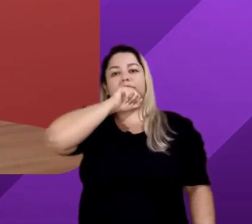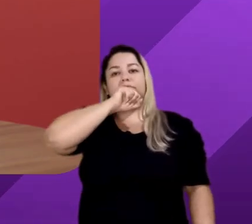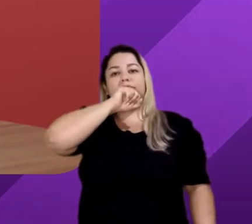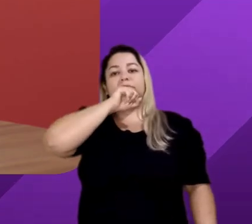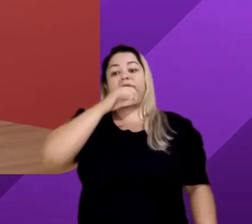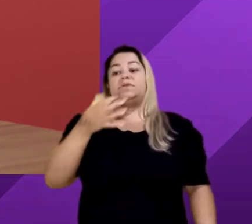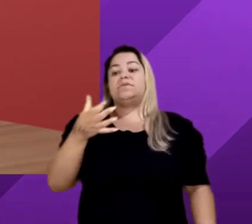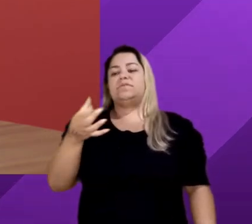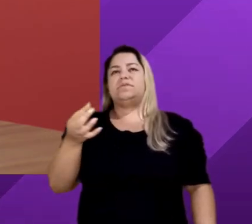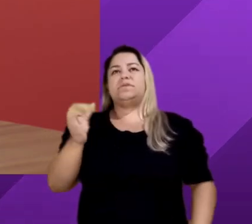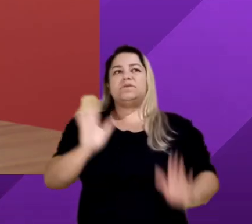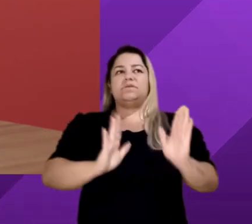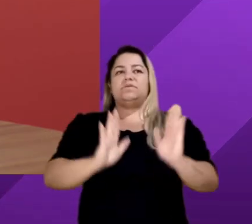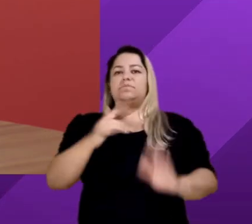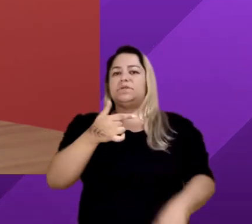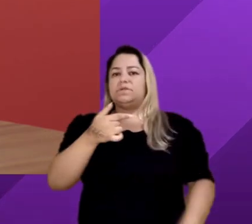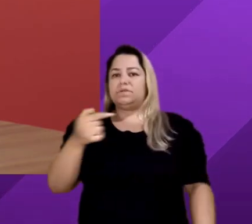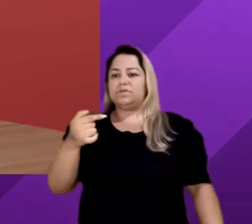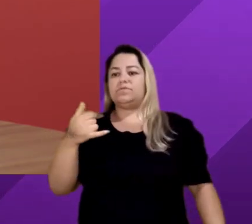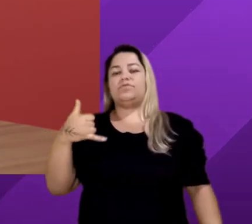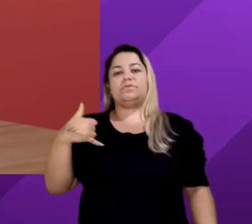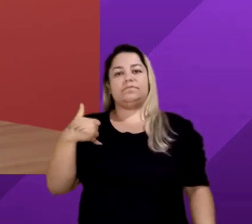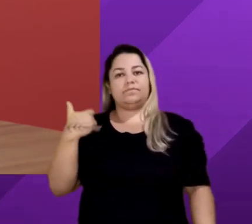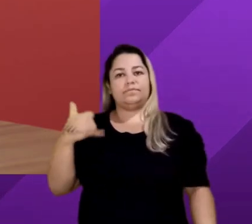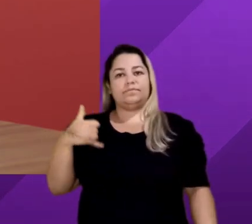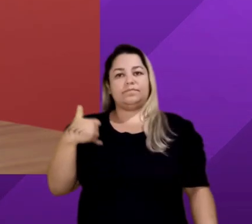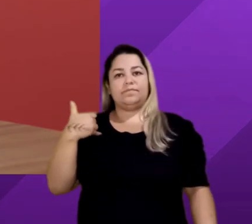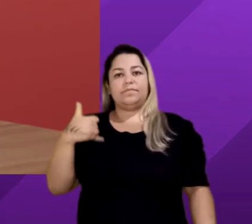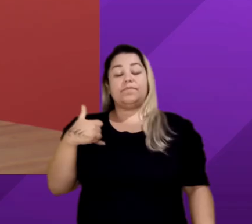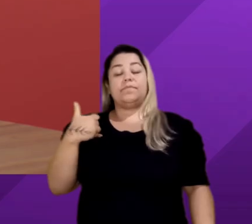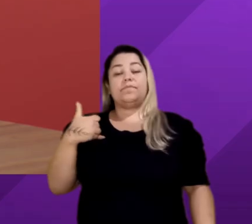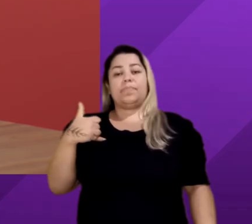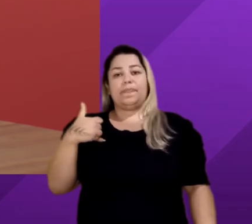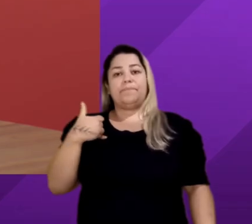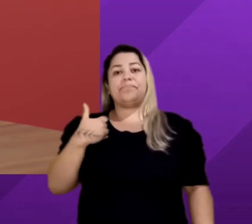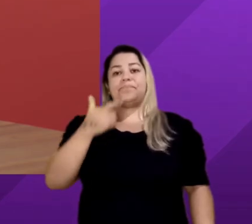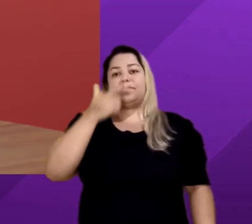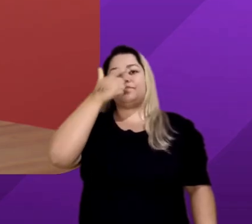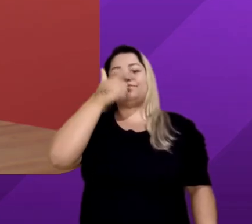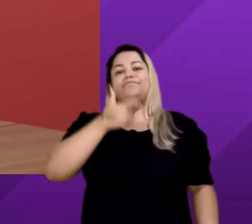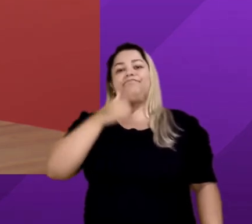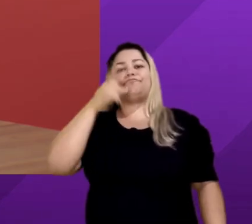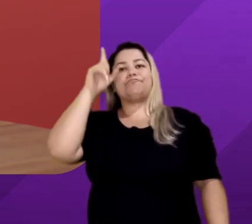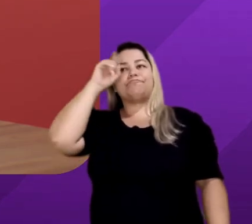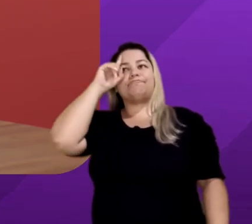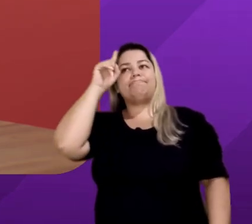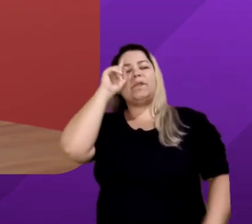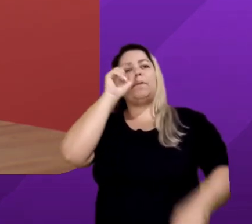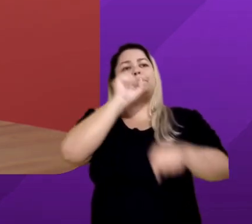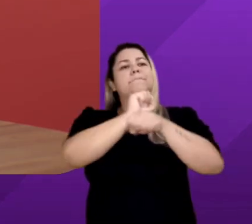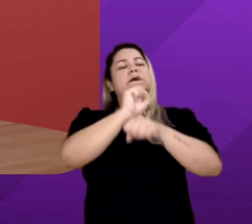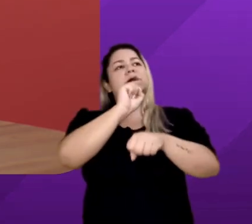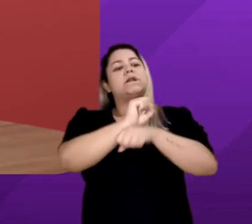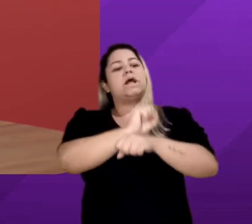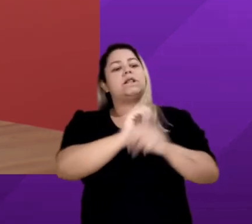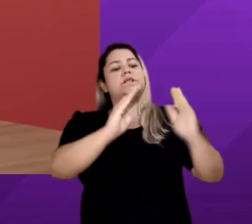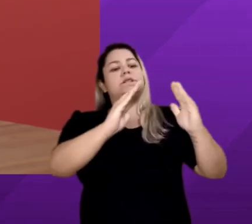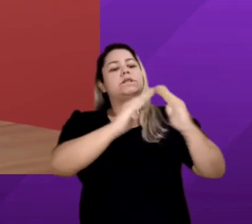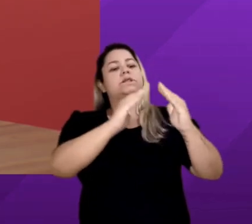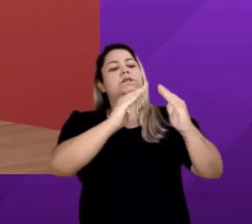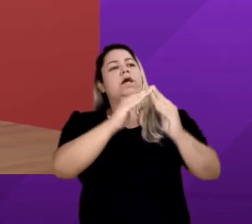anos e eu, um dia parada assim no quintal de casa, e minha mãe